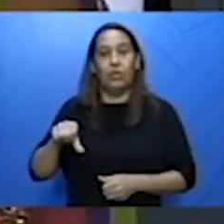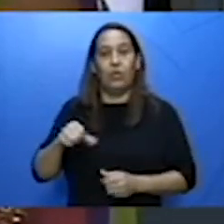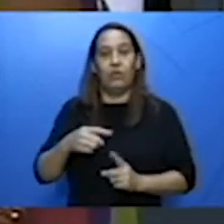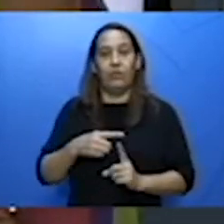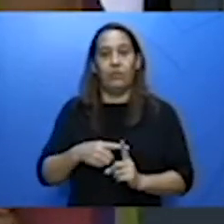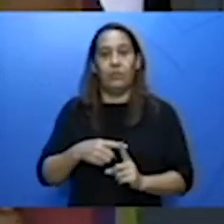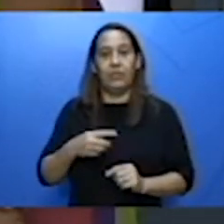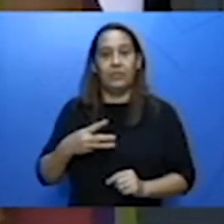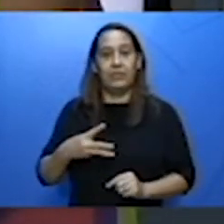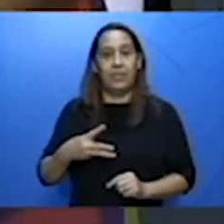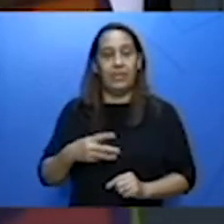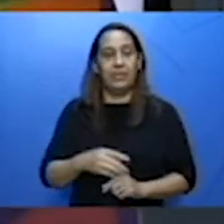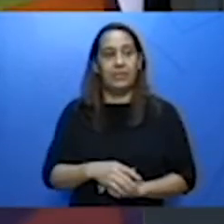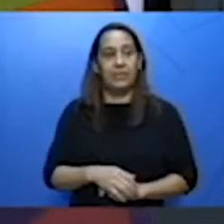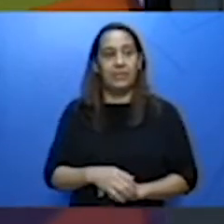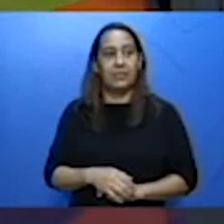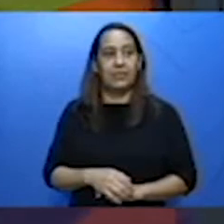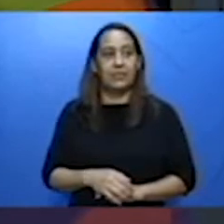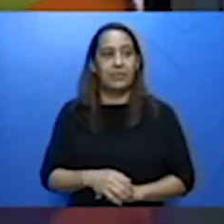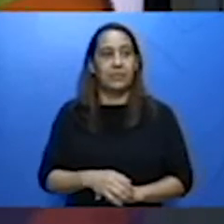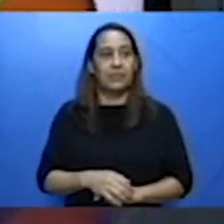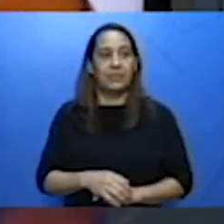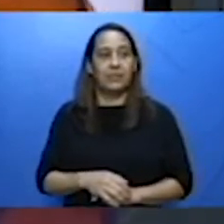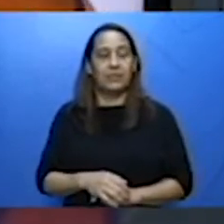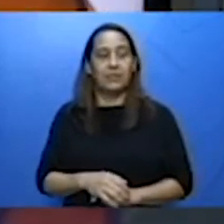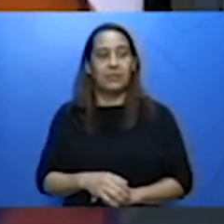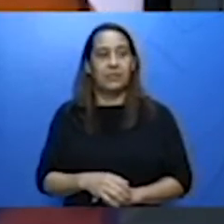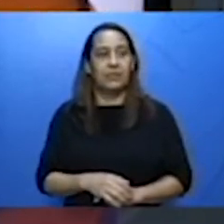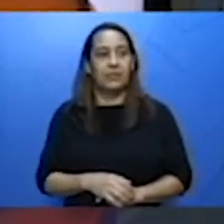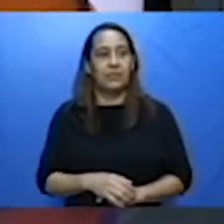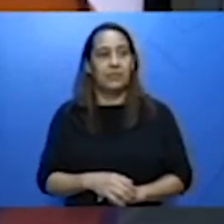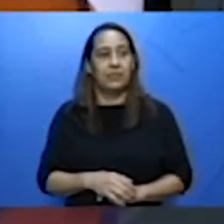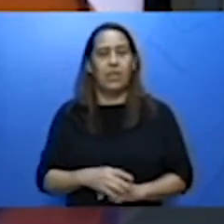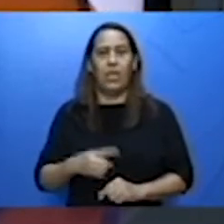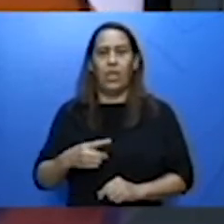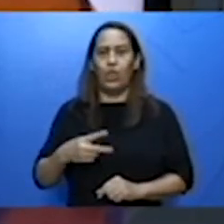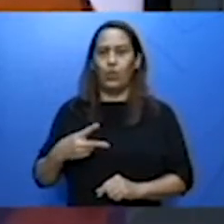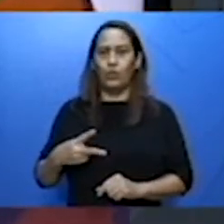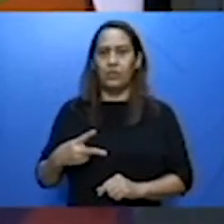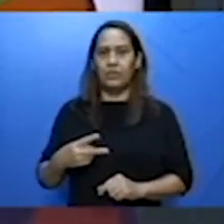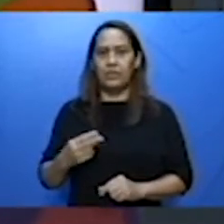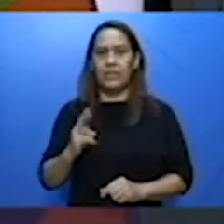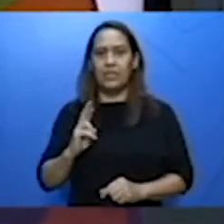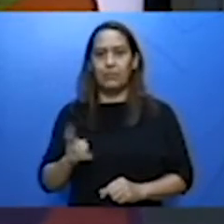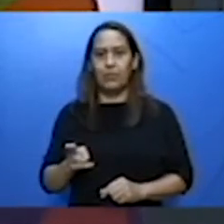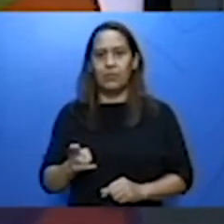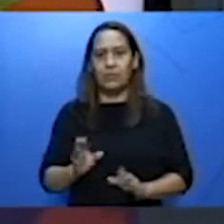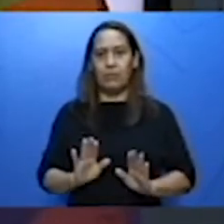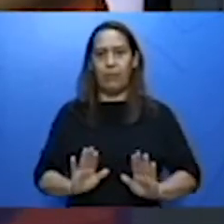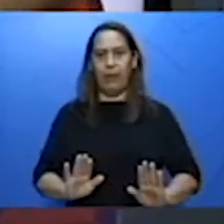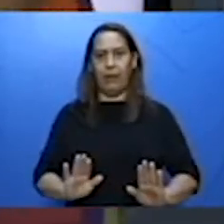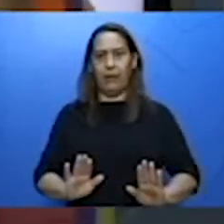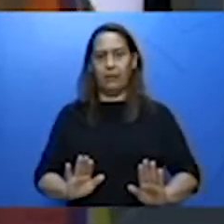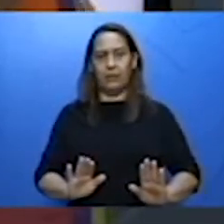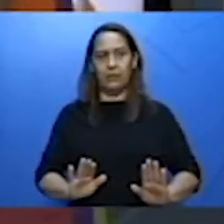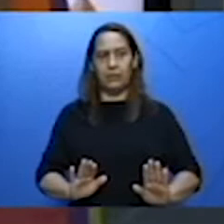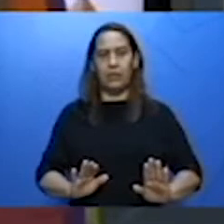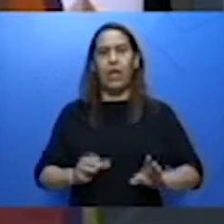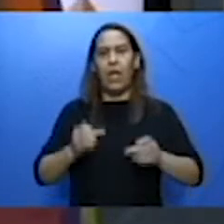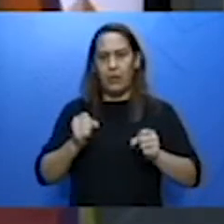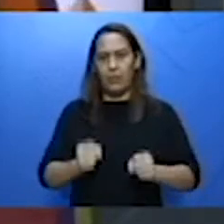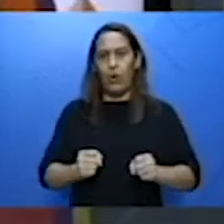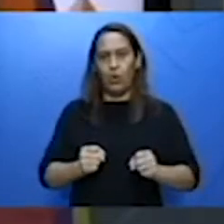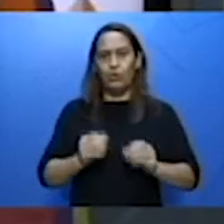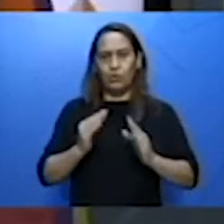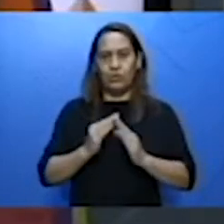9, 10, 11, 12. Opa, 12. Parou tudo. Será que ele pode